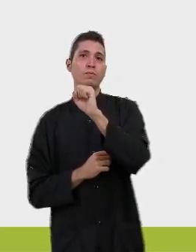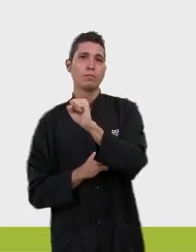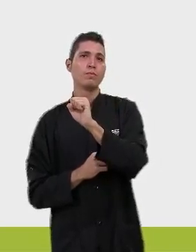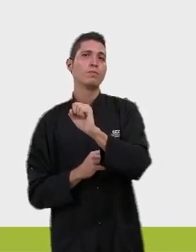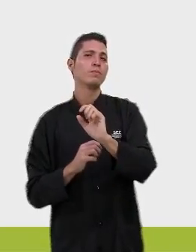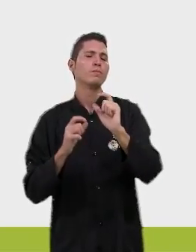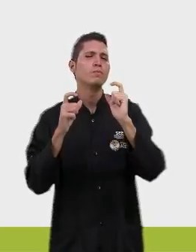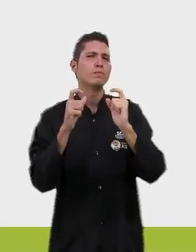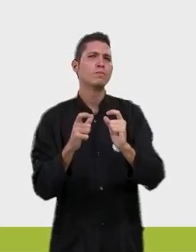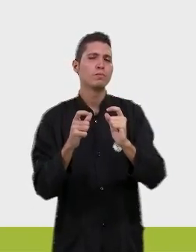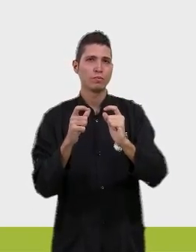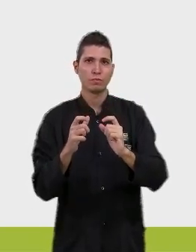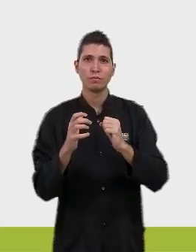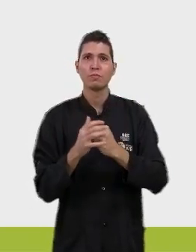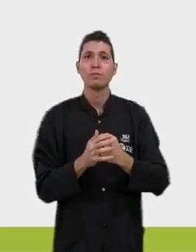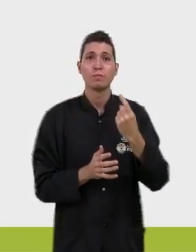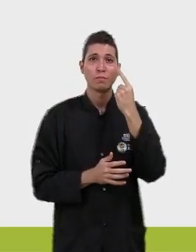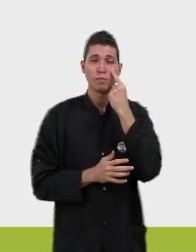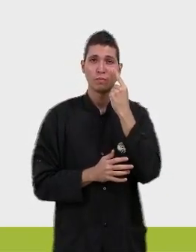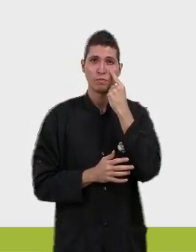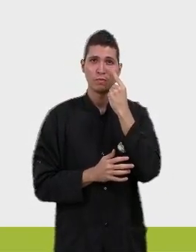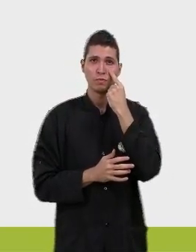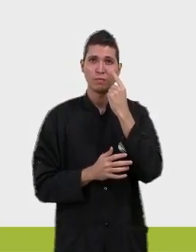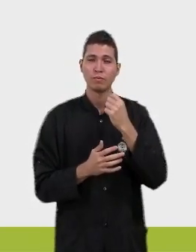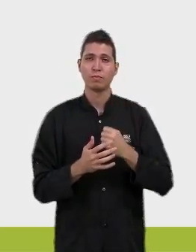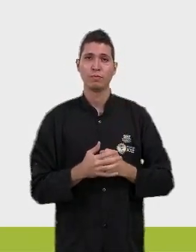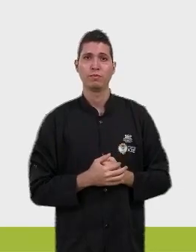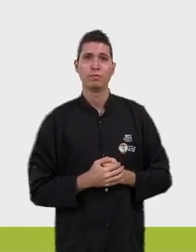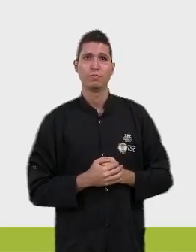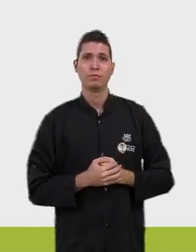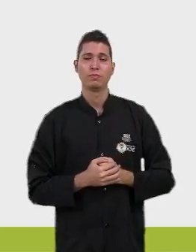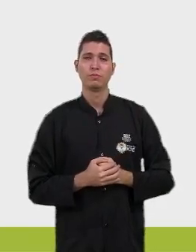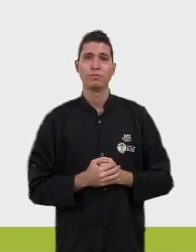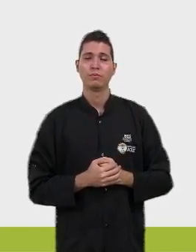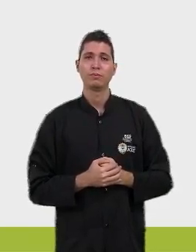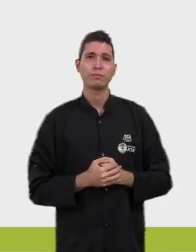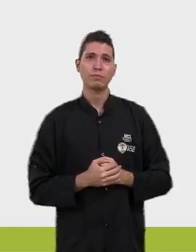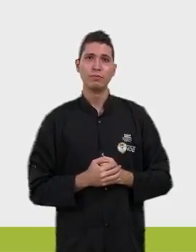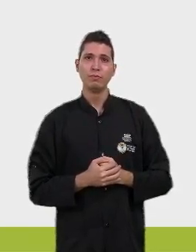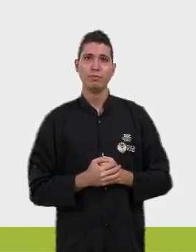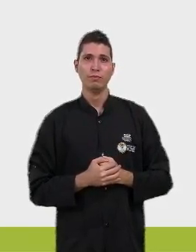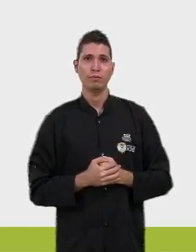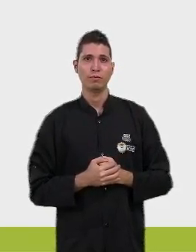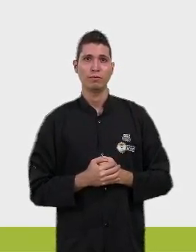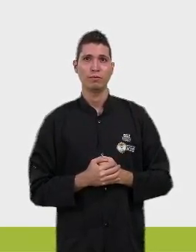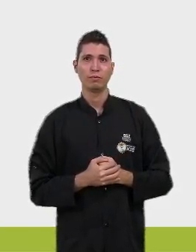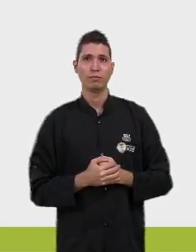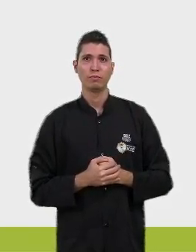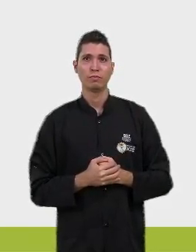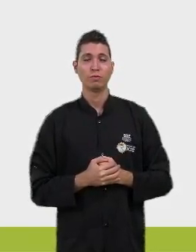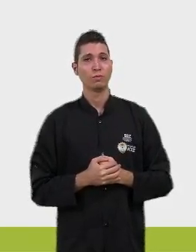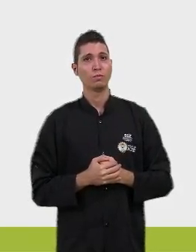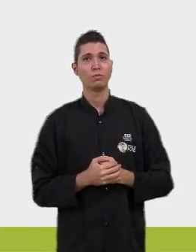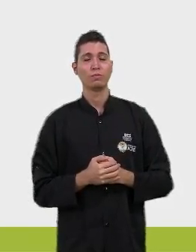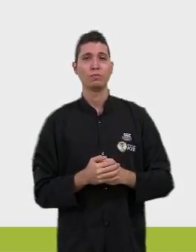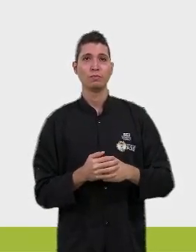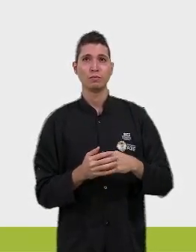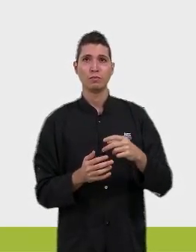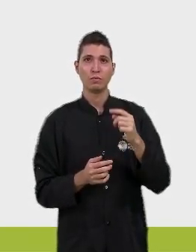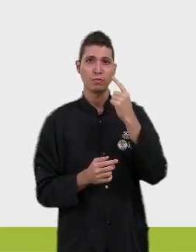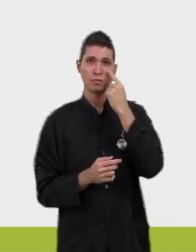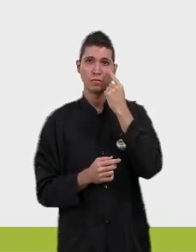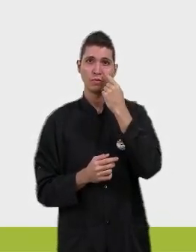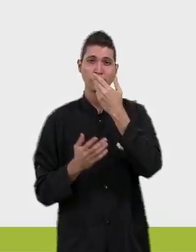T. Observe, sem muita dificuldade, que eles têm o mesmo cosseno aqui, ó. Mesma